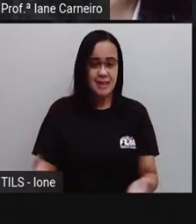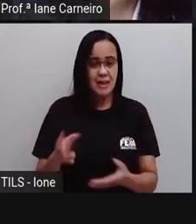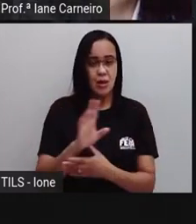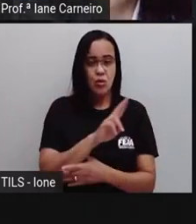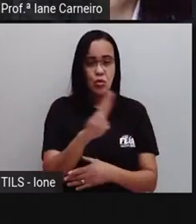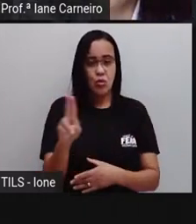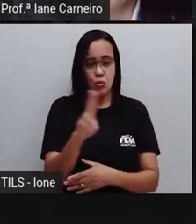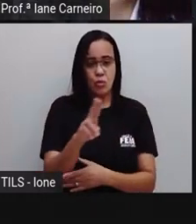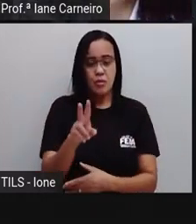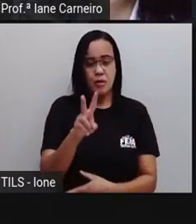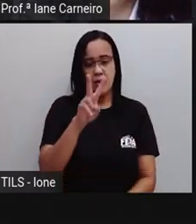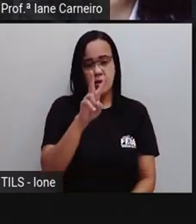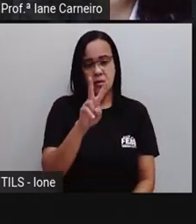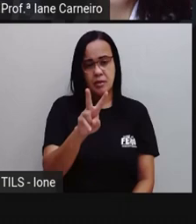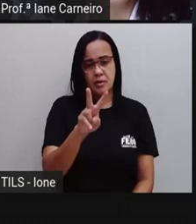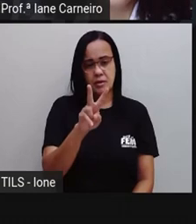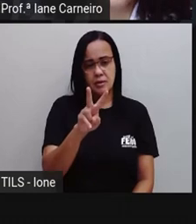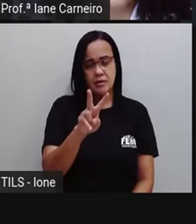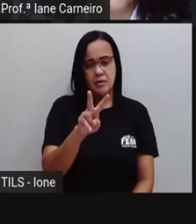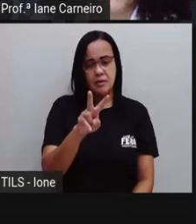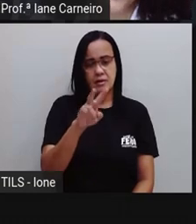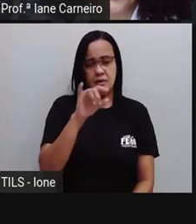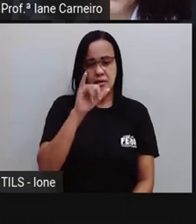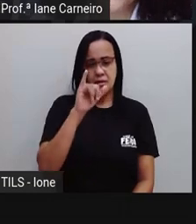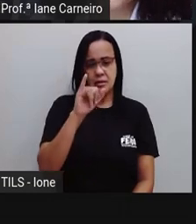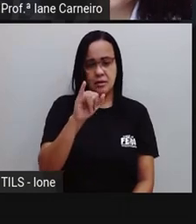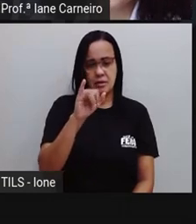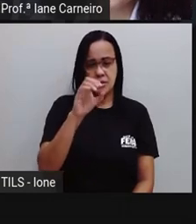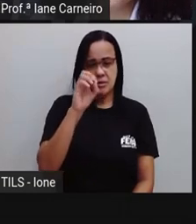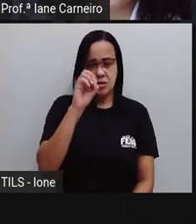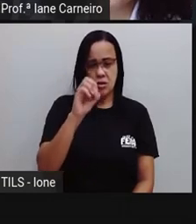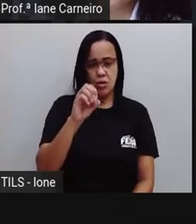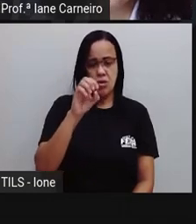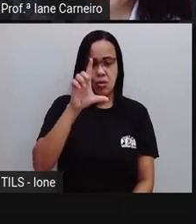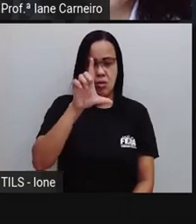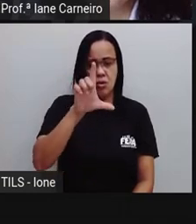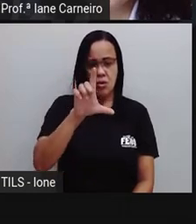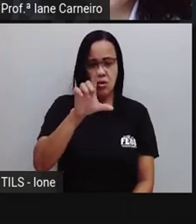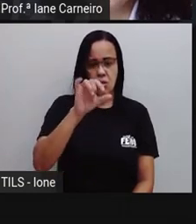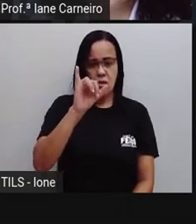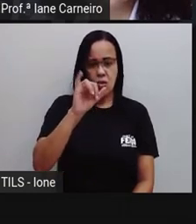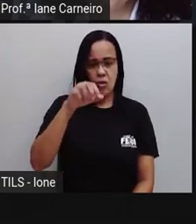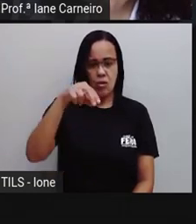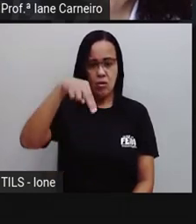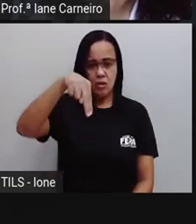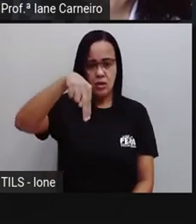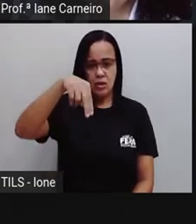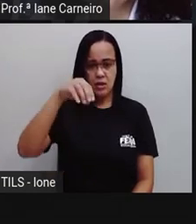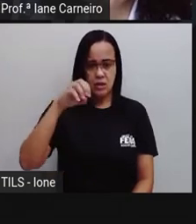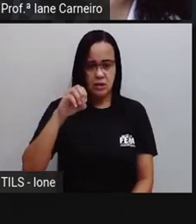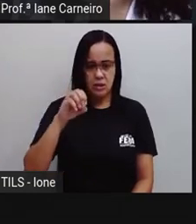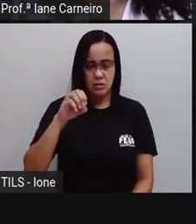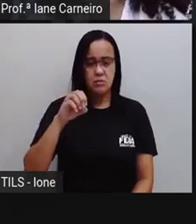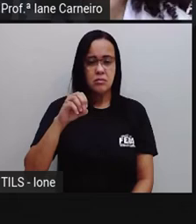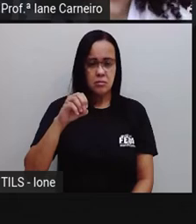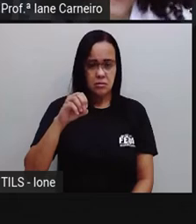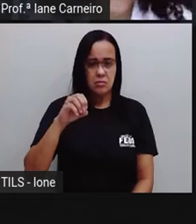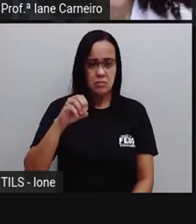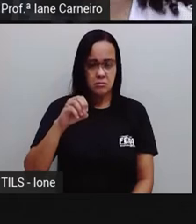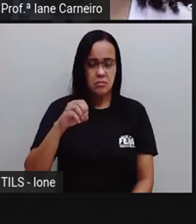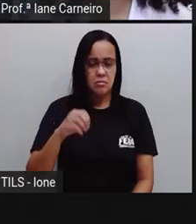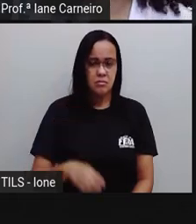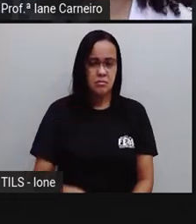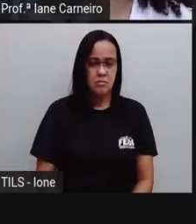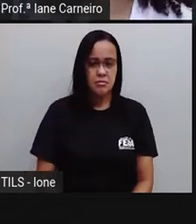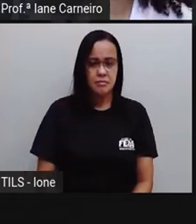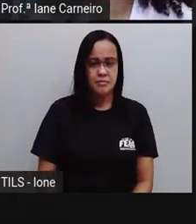não e teve um aí violino violino vamos